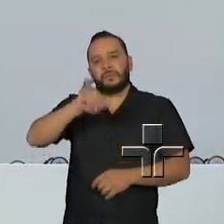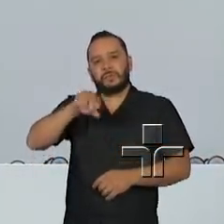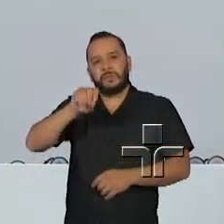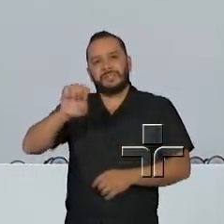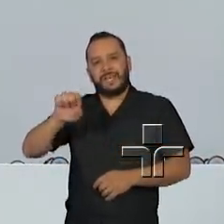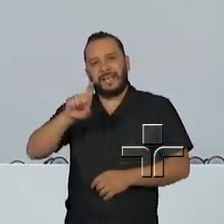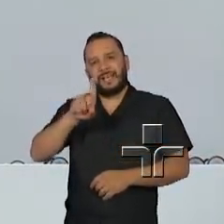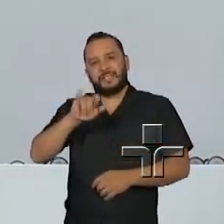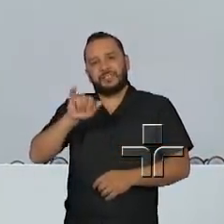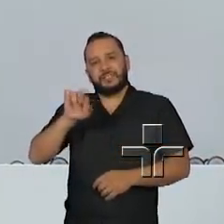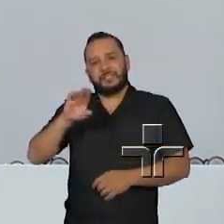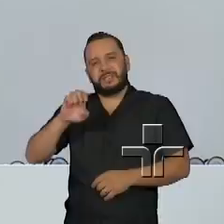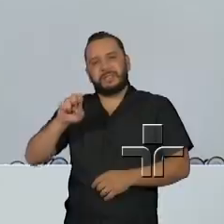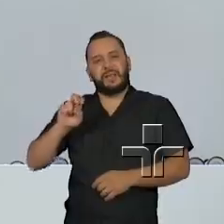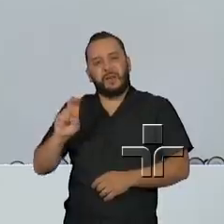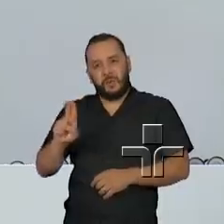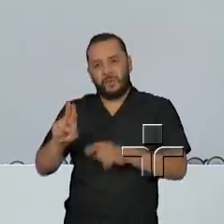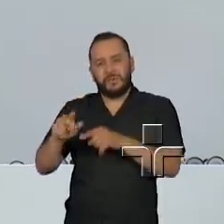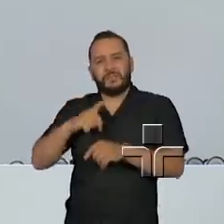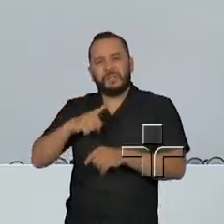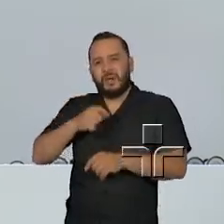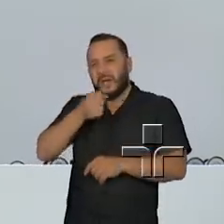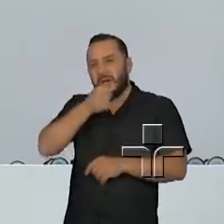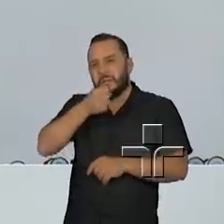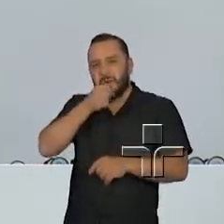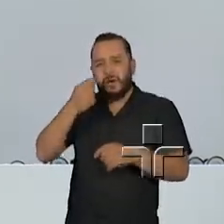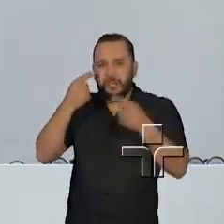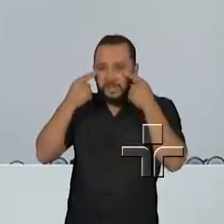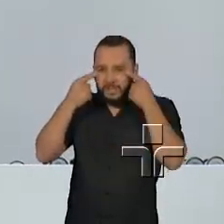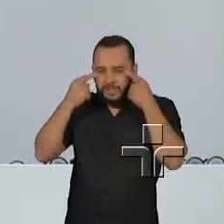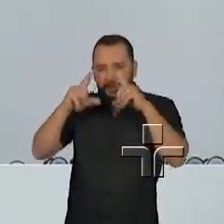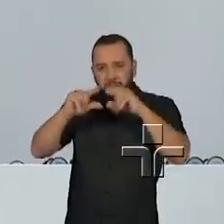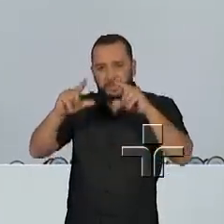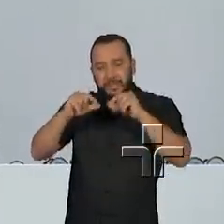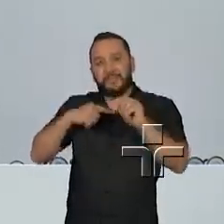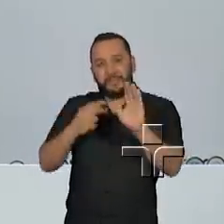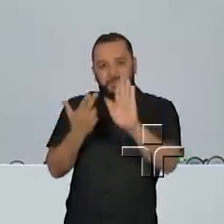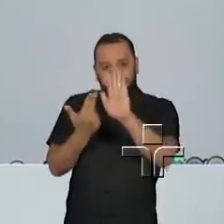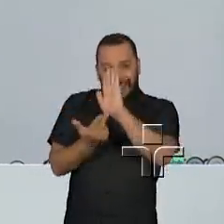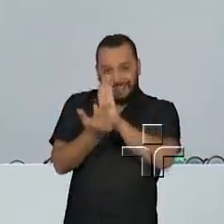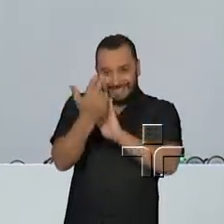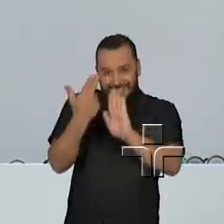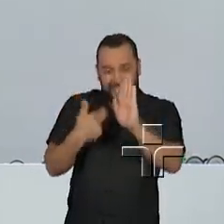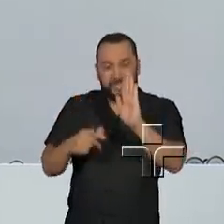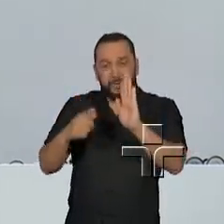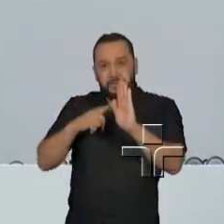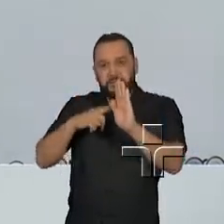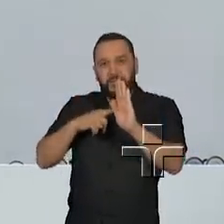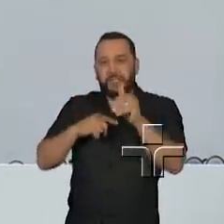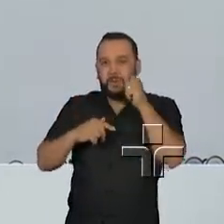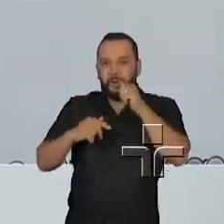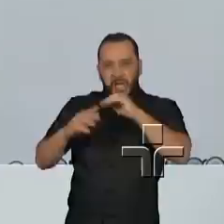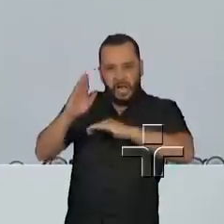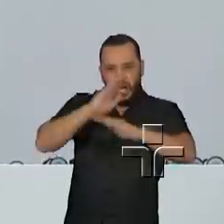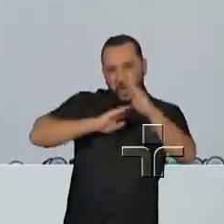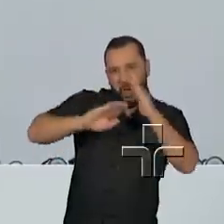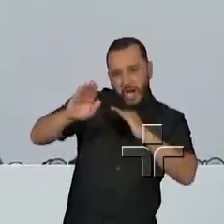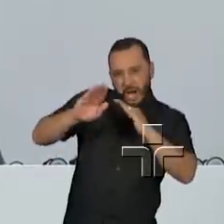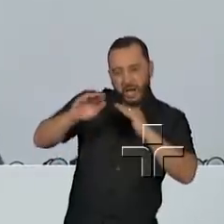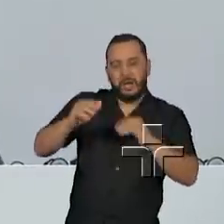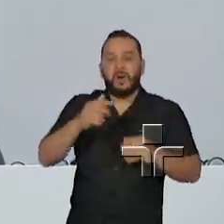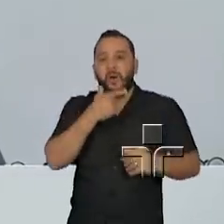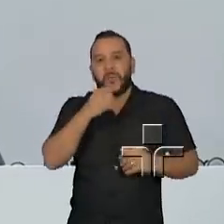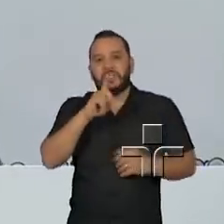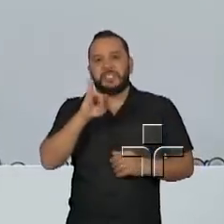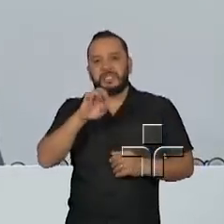repórter, que era japonesa, Thaís Oyama, dando um karatê, o Zé Dirceu, e o Zé Dirceu se esquivando, coisa do tipo. Aí depois ela me liga e fala assim, olha, eu queria